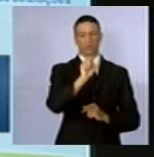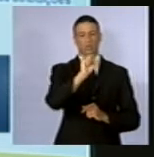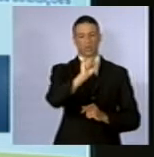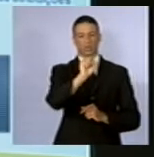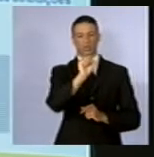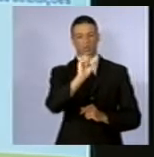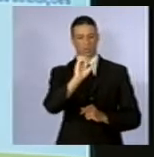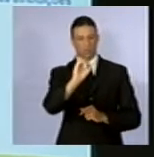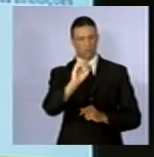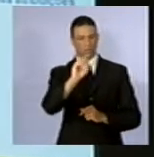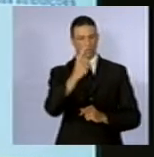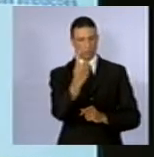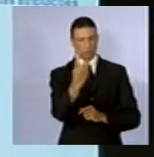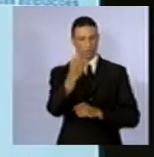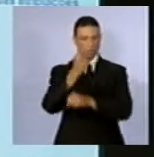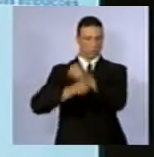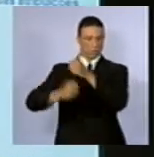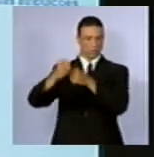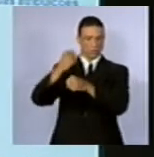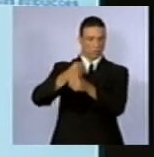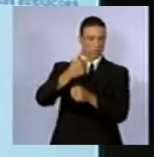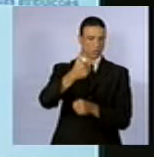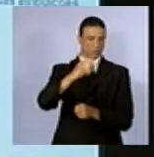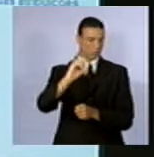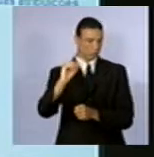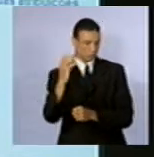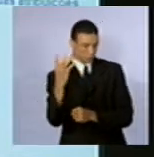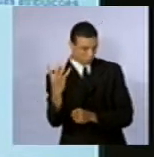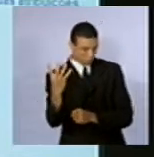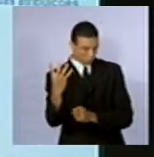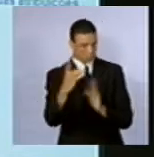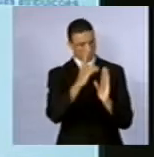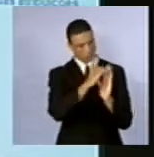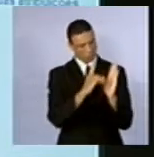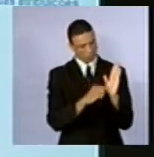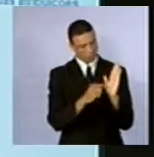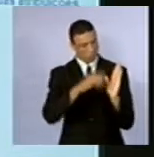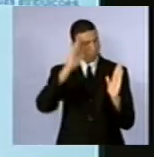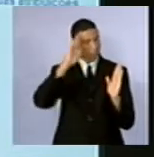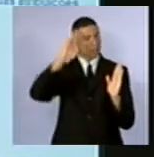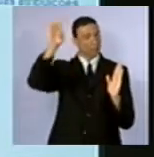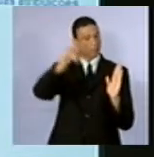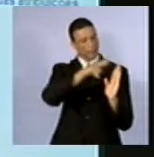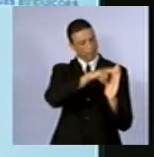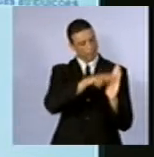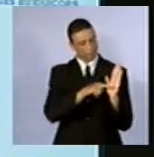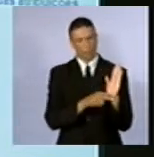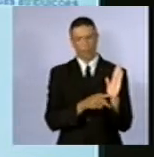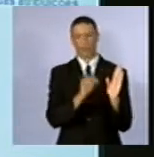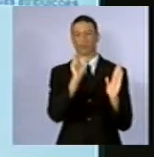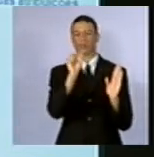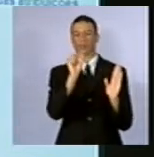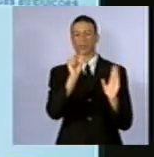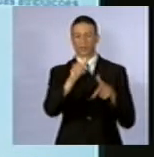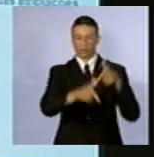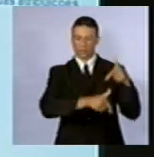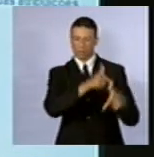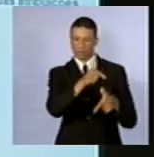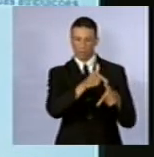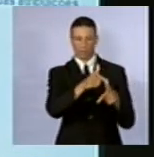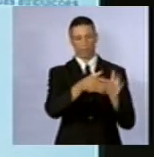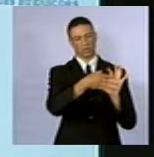2004 não precisa e ele eh tem como principais atribuições a operação do sistema